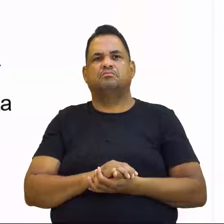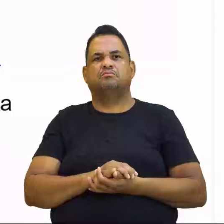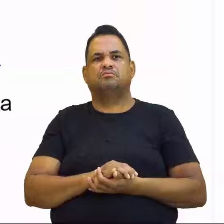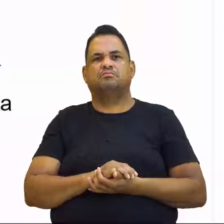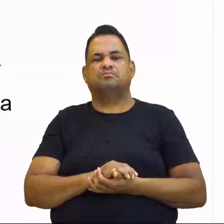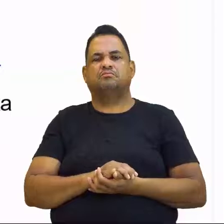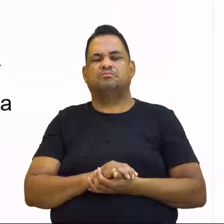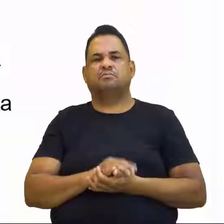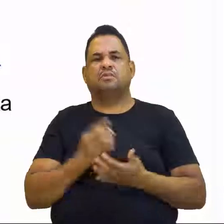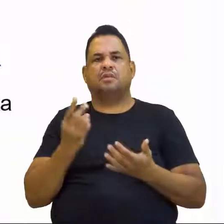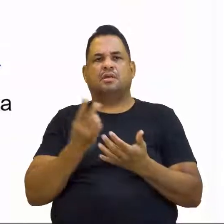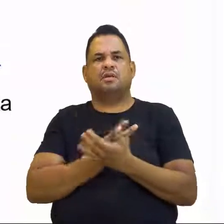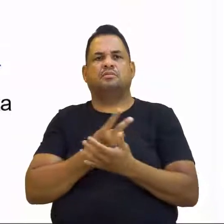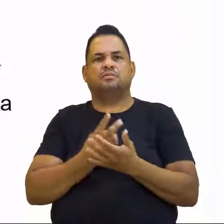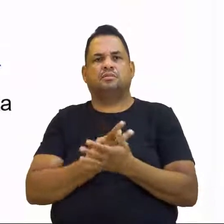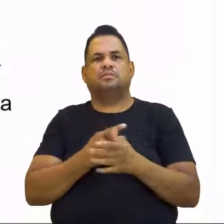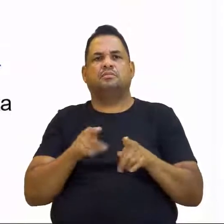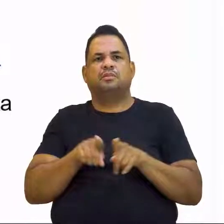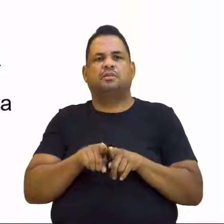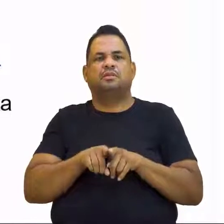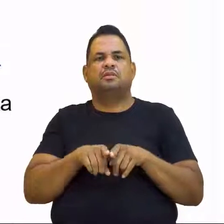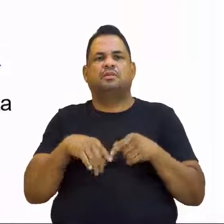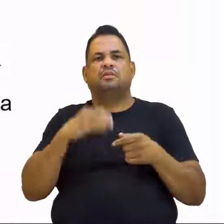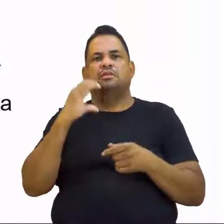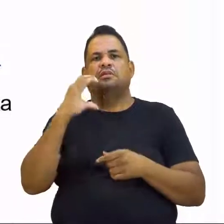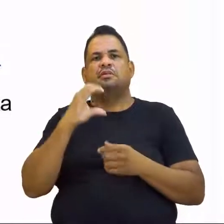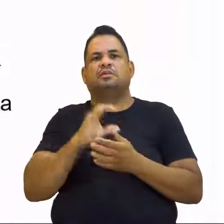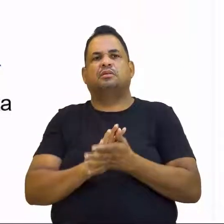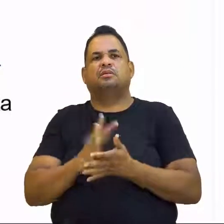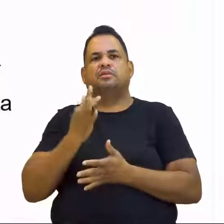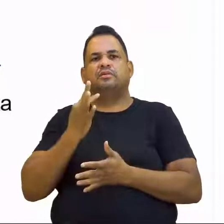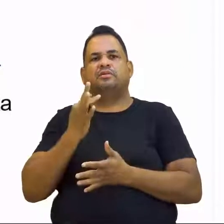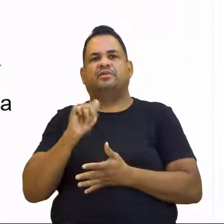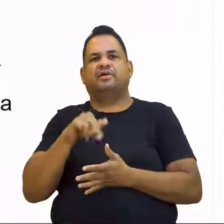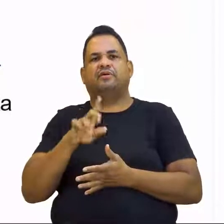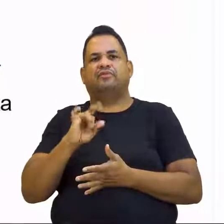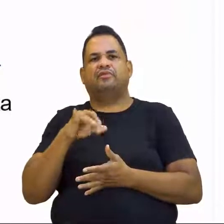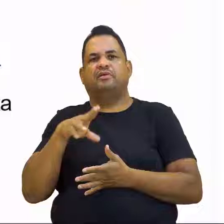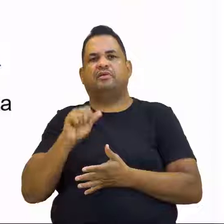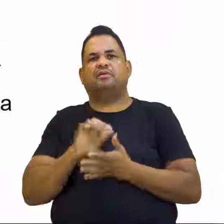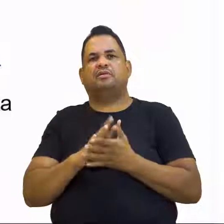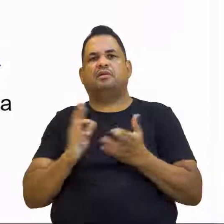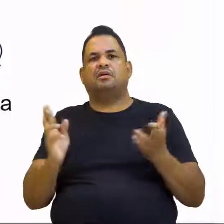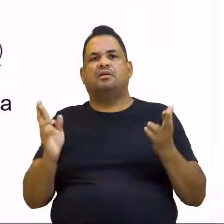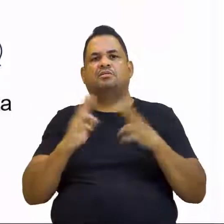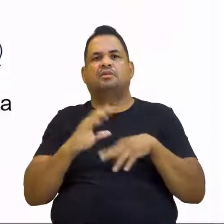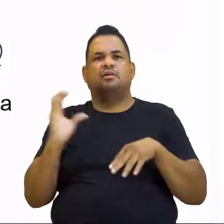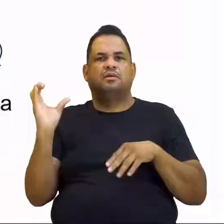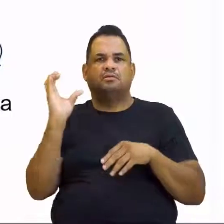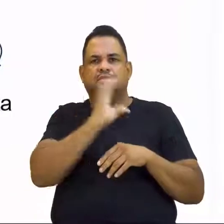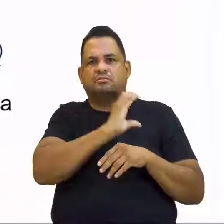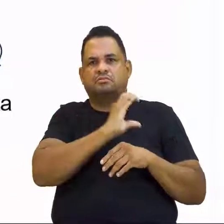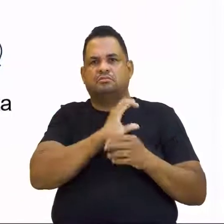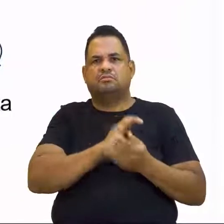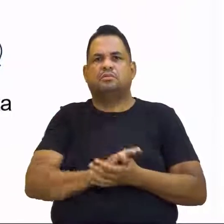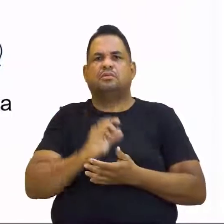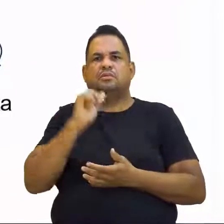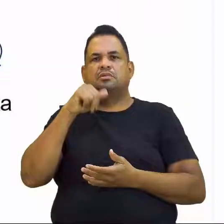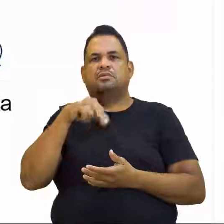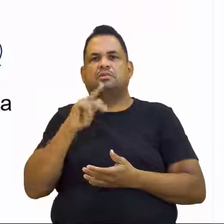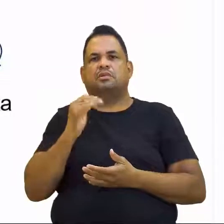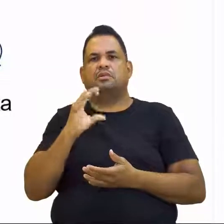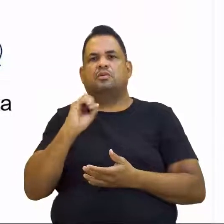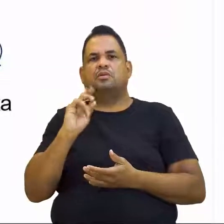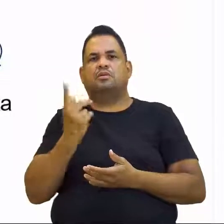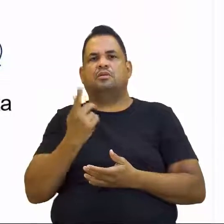também está errada. Alternativa C fala que ela vai reagir rapidamente com o hidróxido de